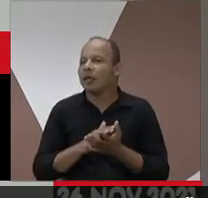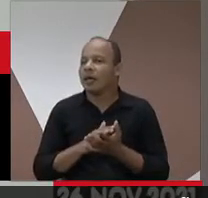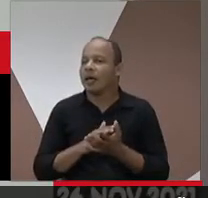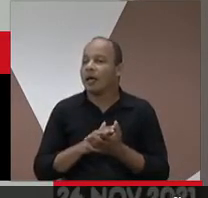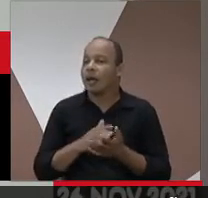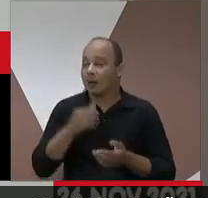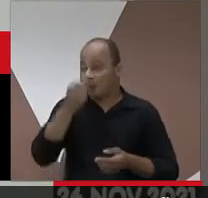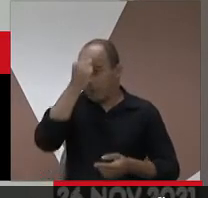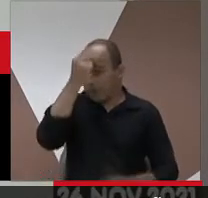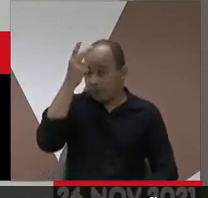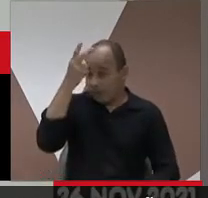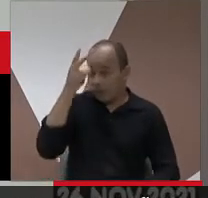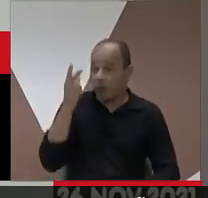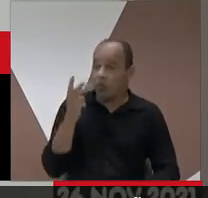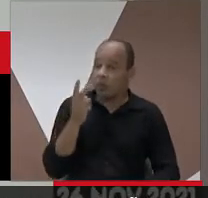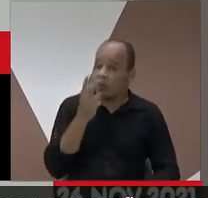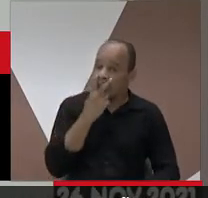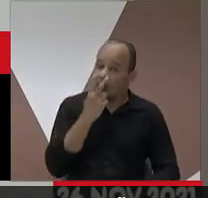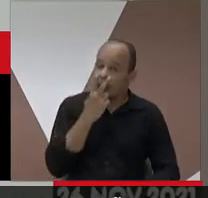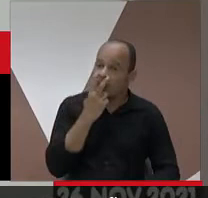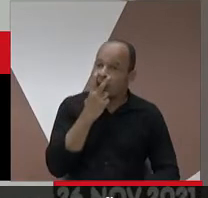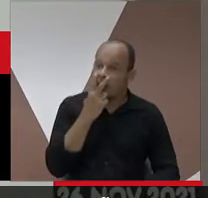para suas considerações finais.